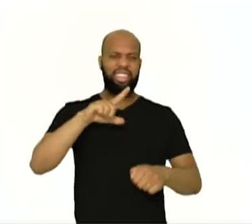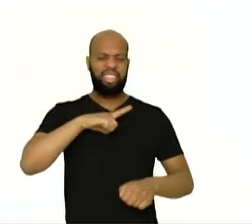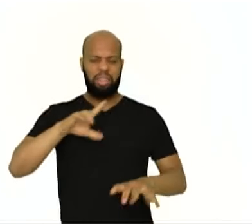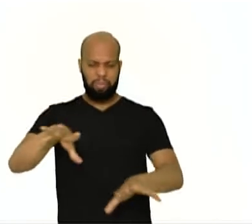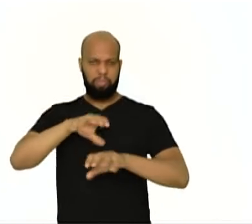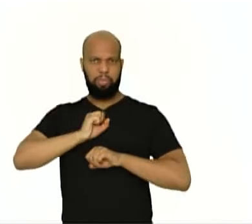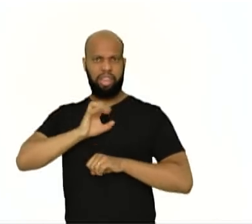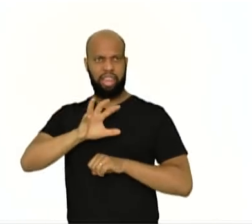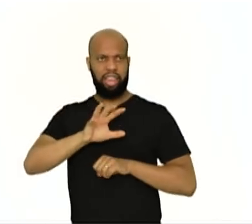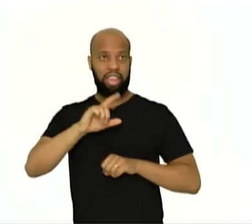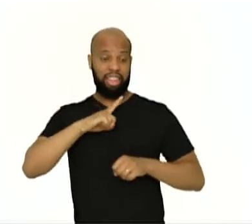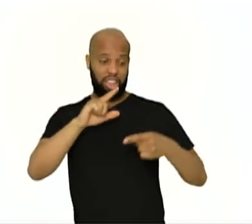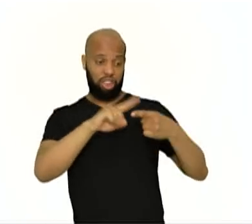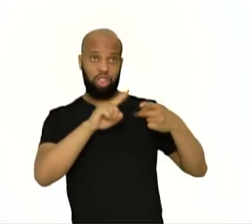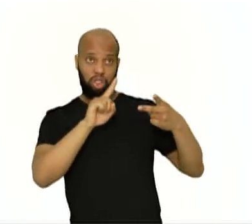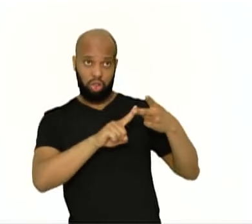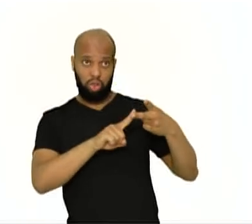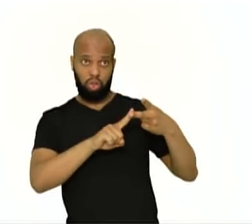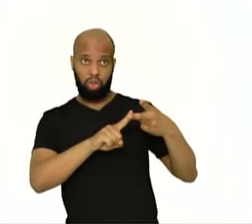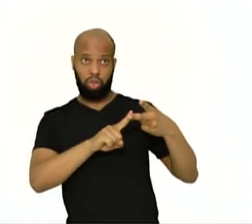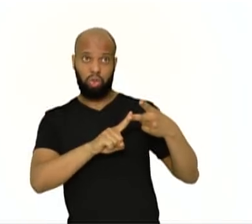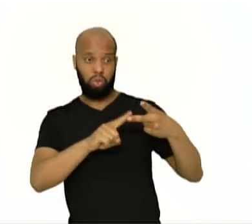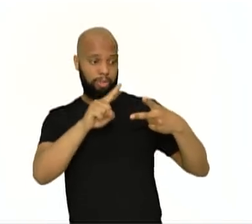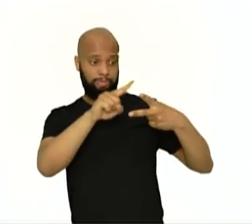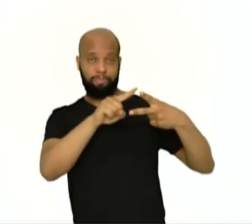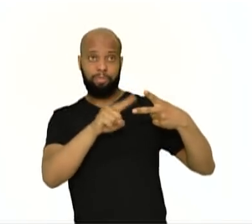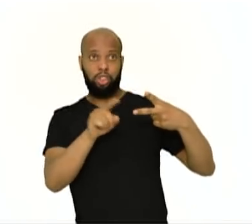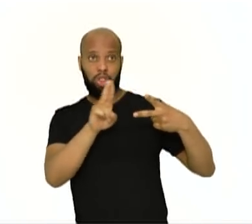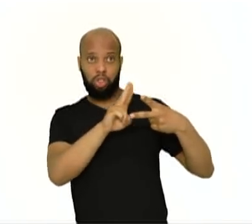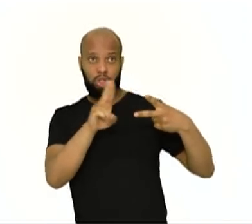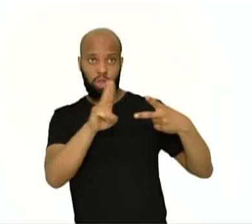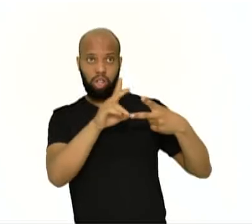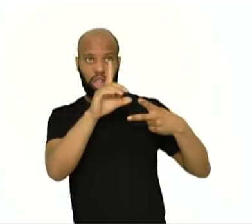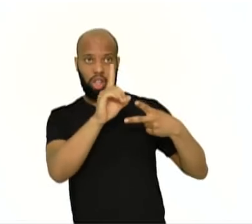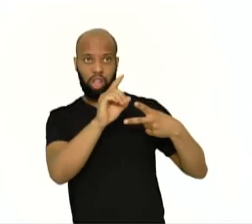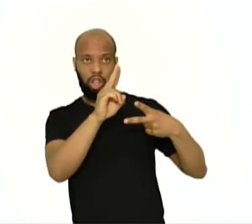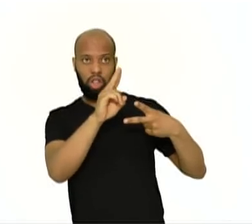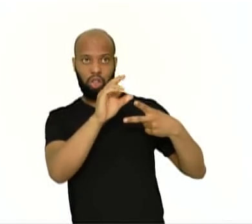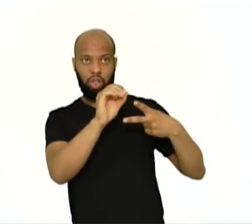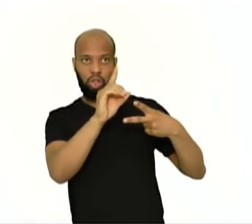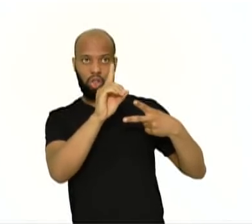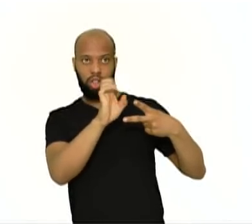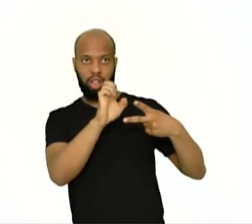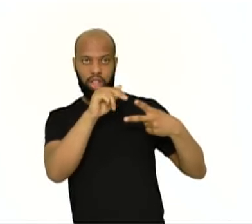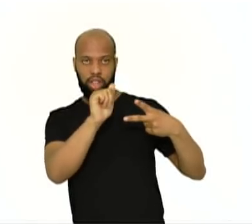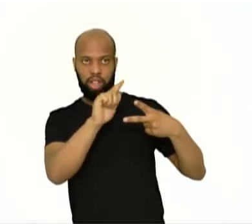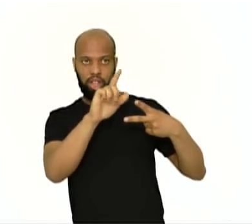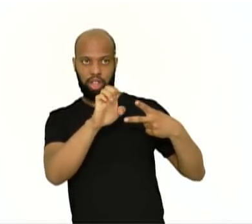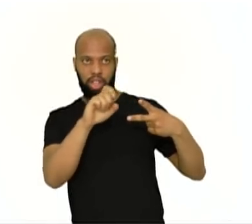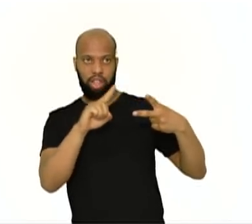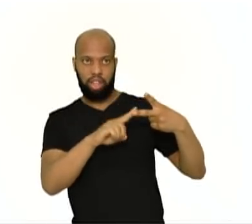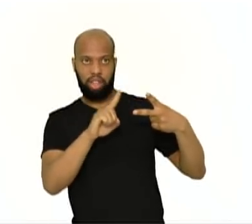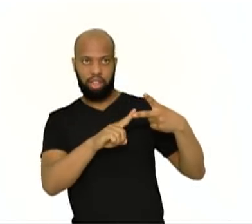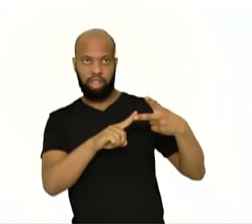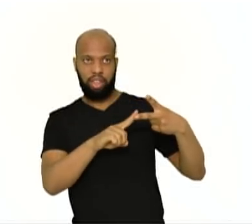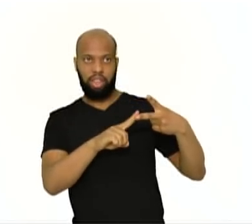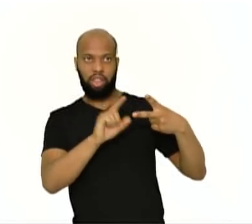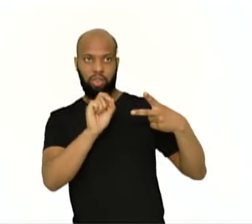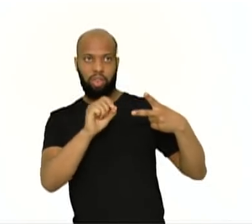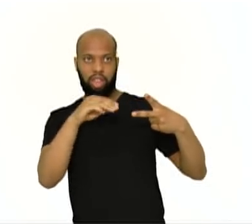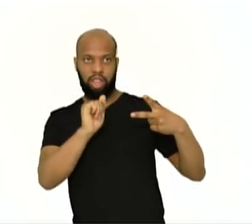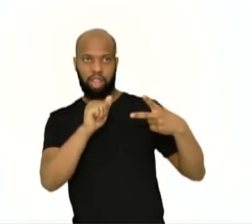O Ancylostoma duodenale ou Necator americanus. Novamente os